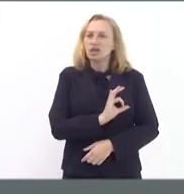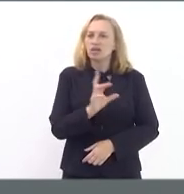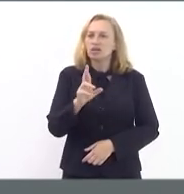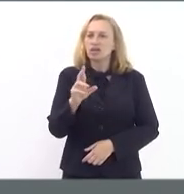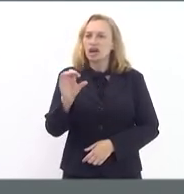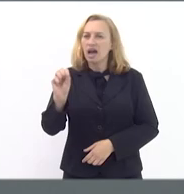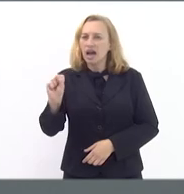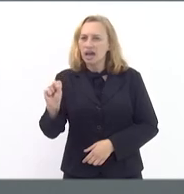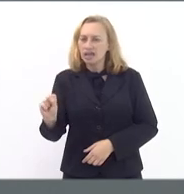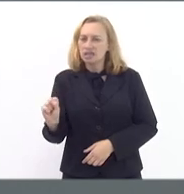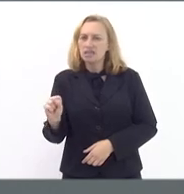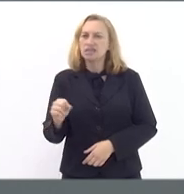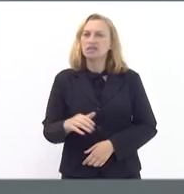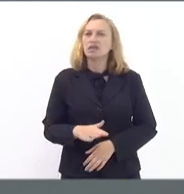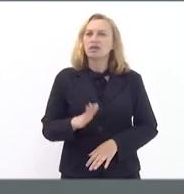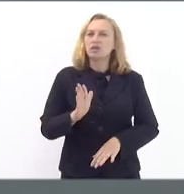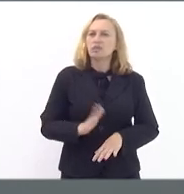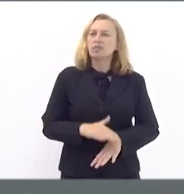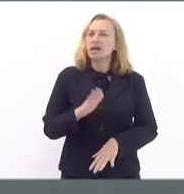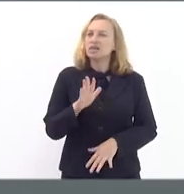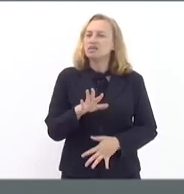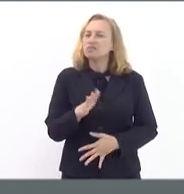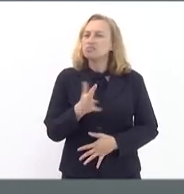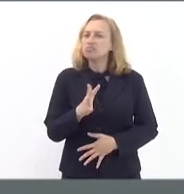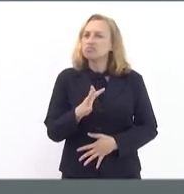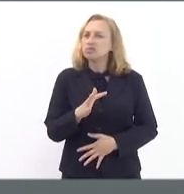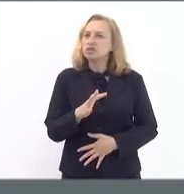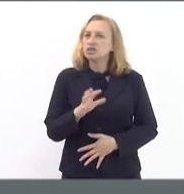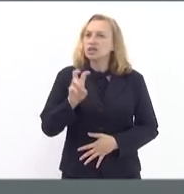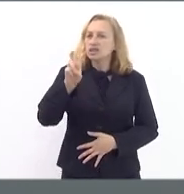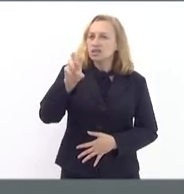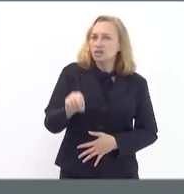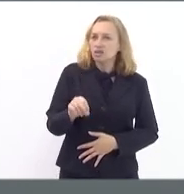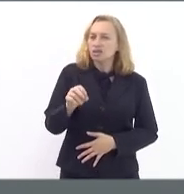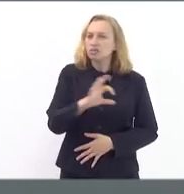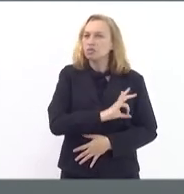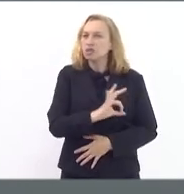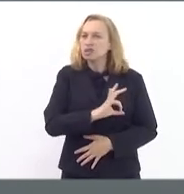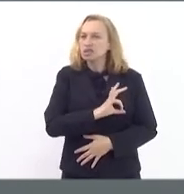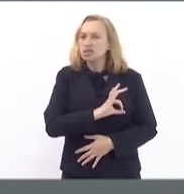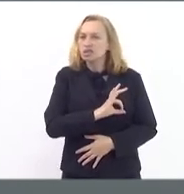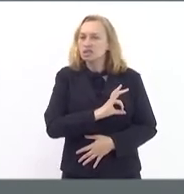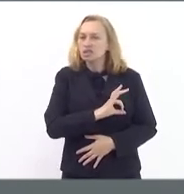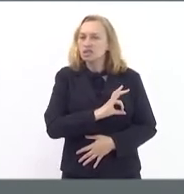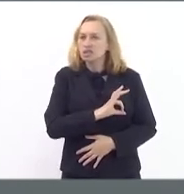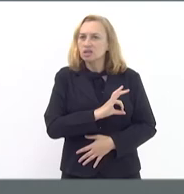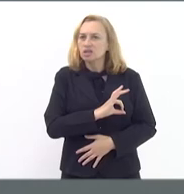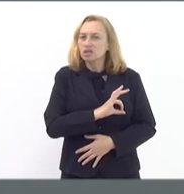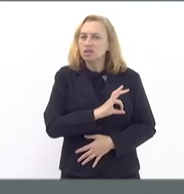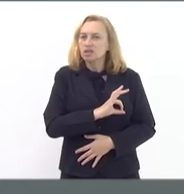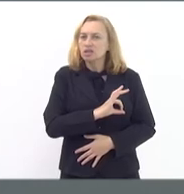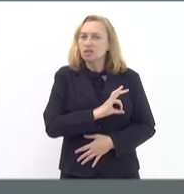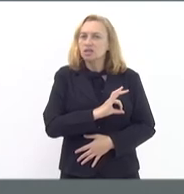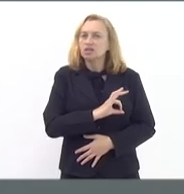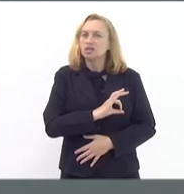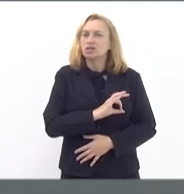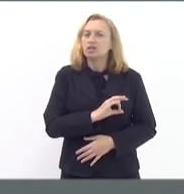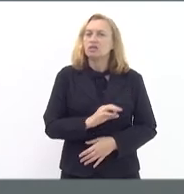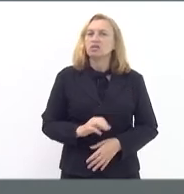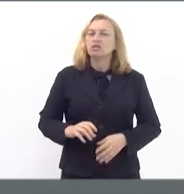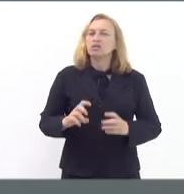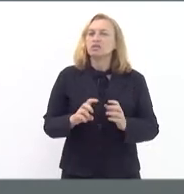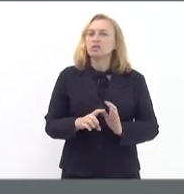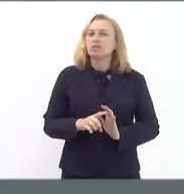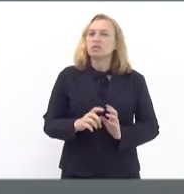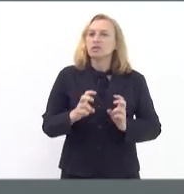e mas em torno de 50 policiais militares do serviço depois da SuperVia Mas